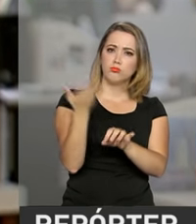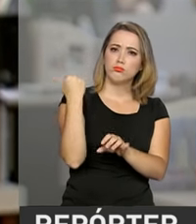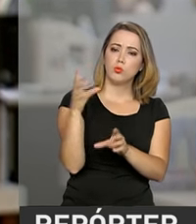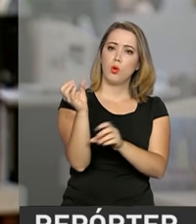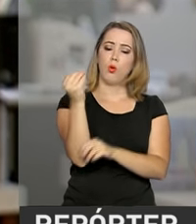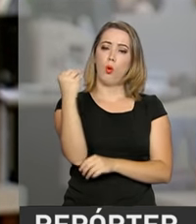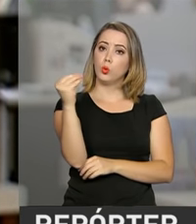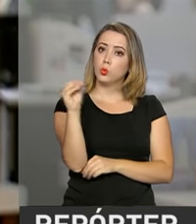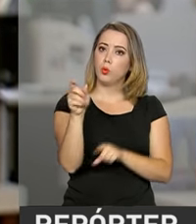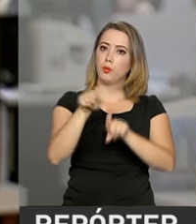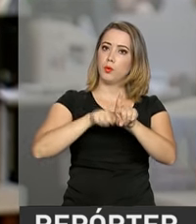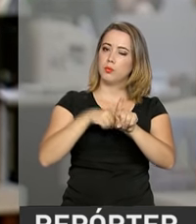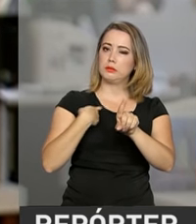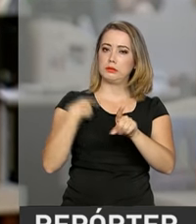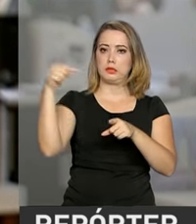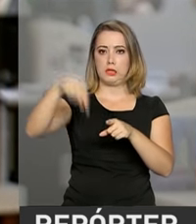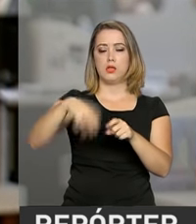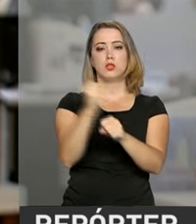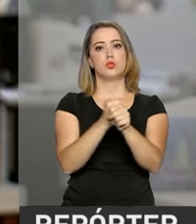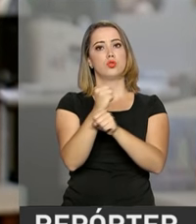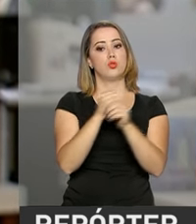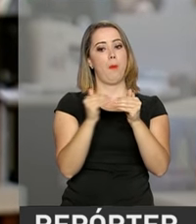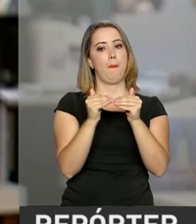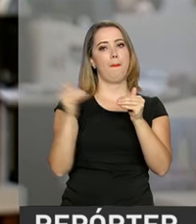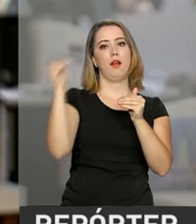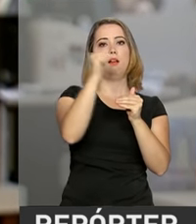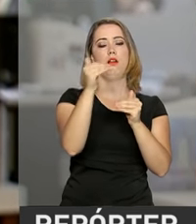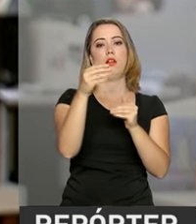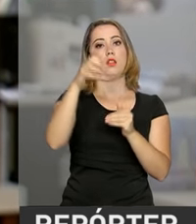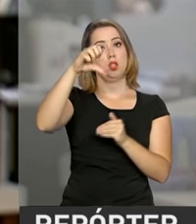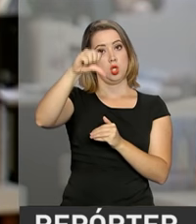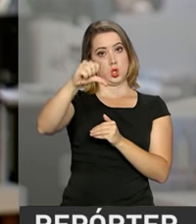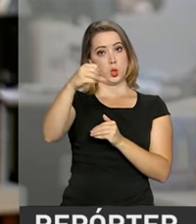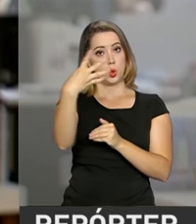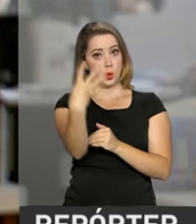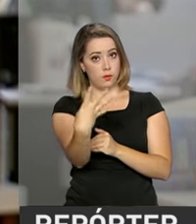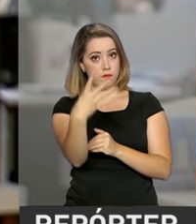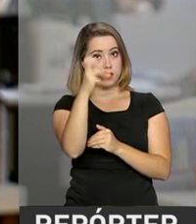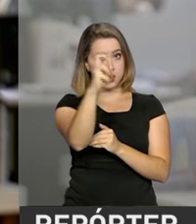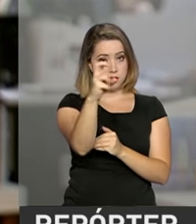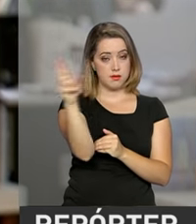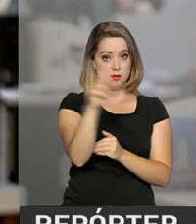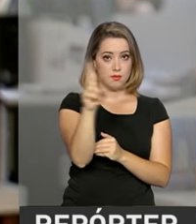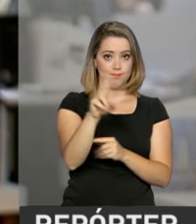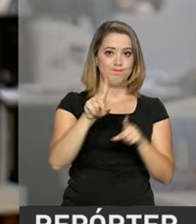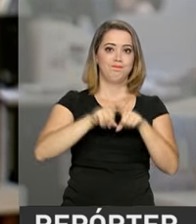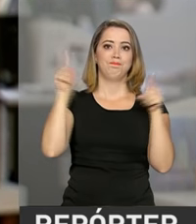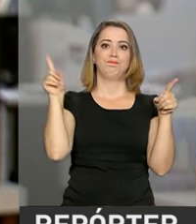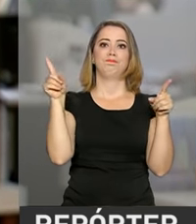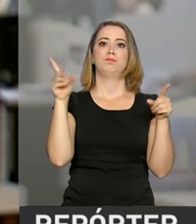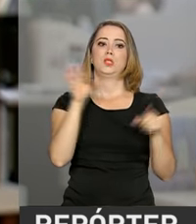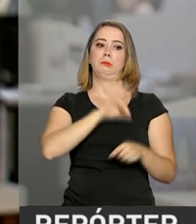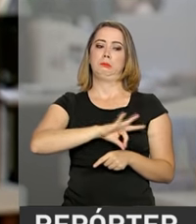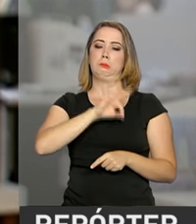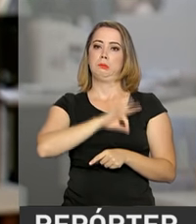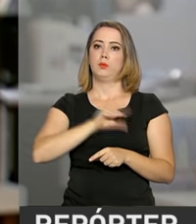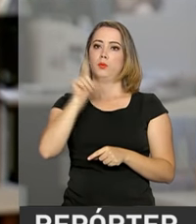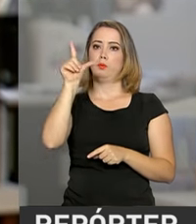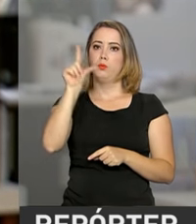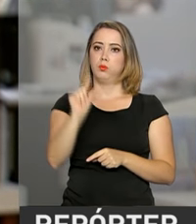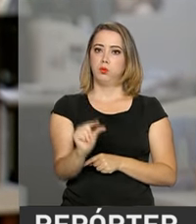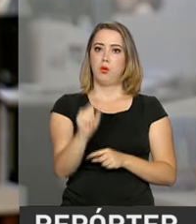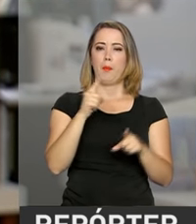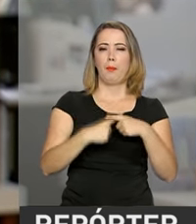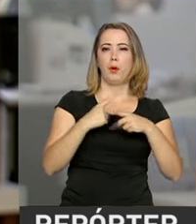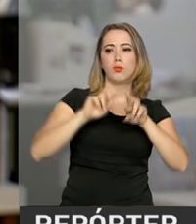previsão era de que o mínimo este ano seria de R 945,8 mas o salário não chegou a esse valor por causa